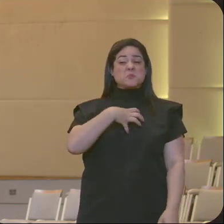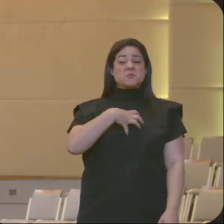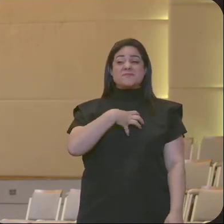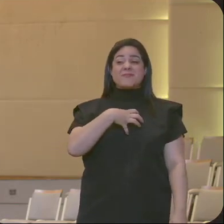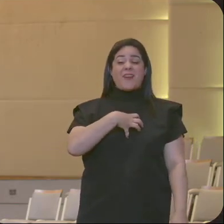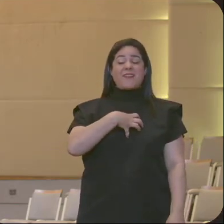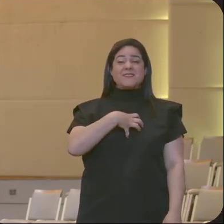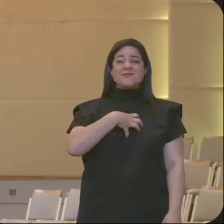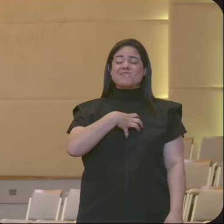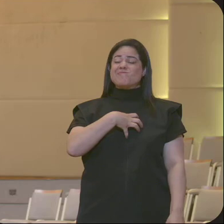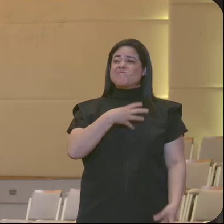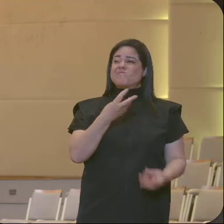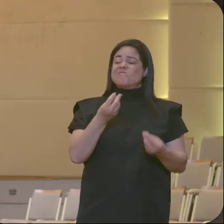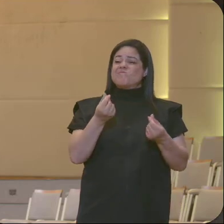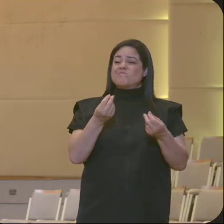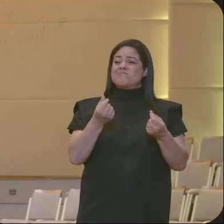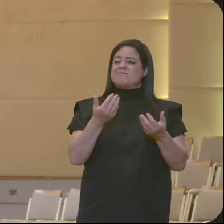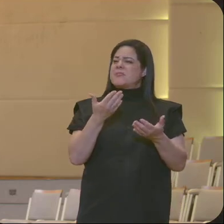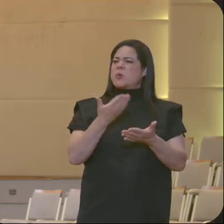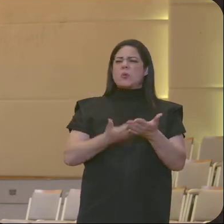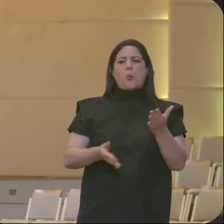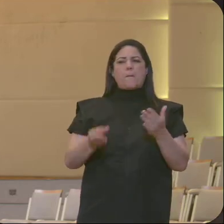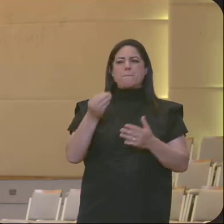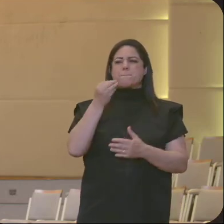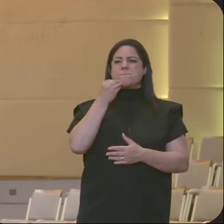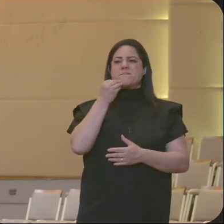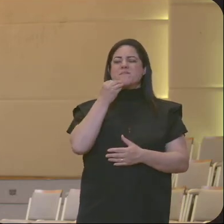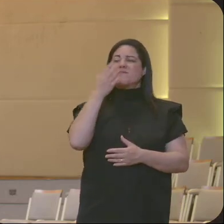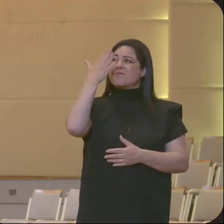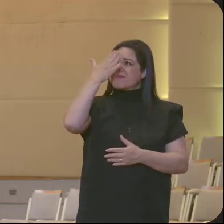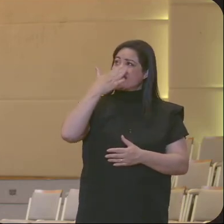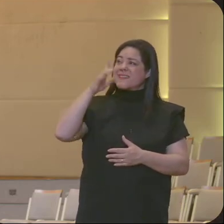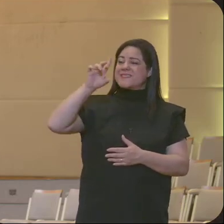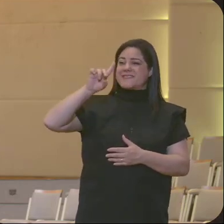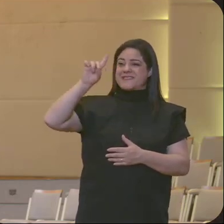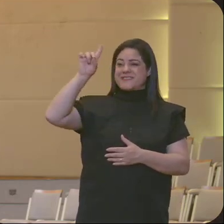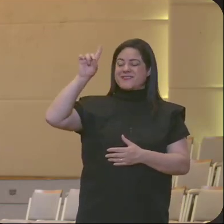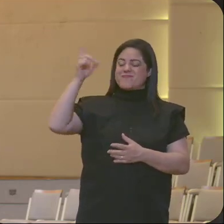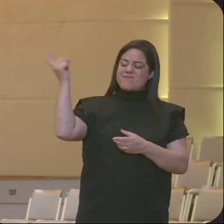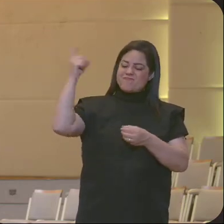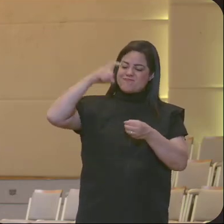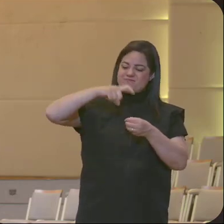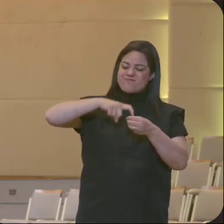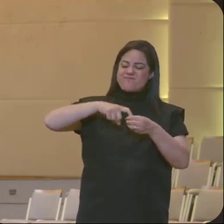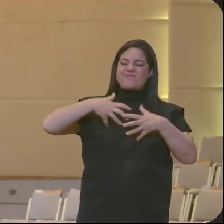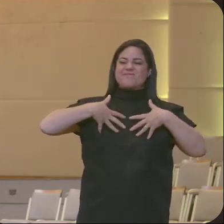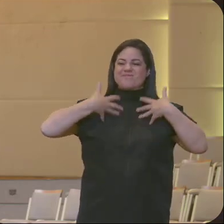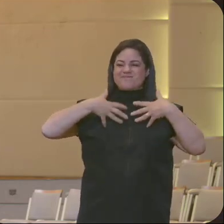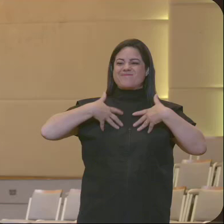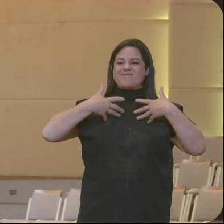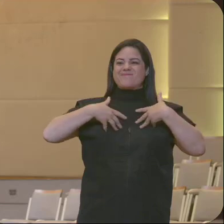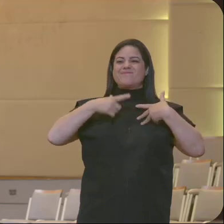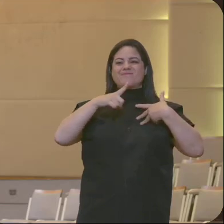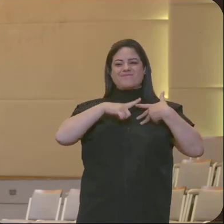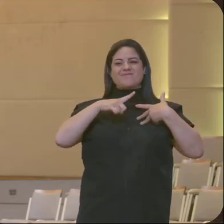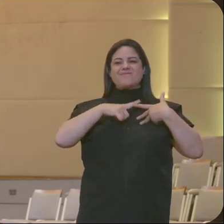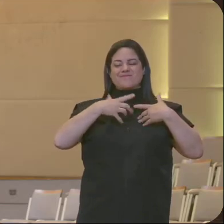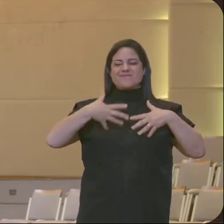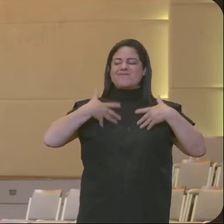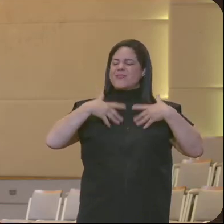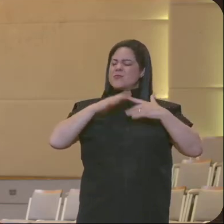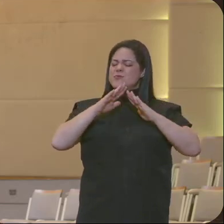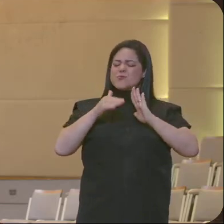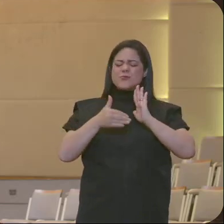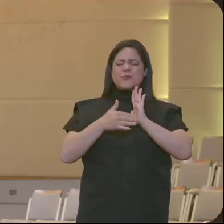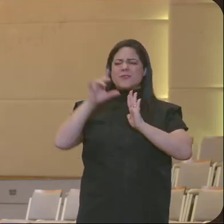disso. Então não perde a oportunidade, na presença de Deus, de receber tudo aquilo